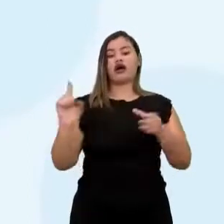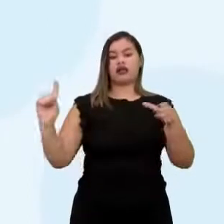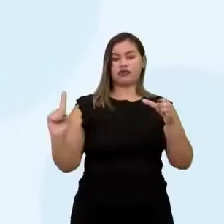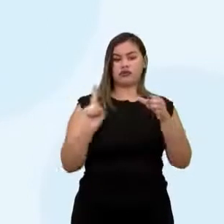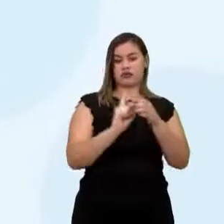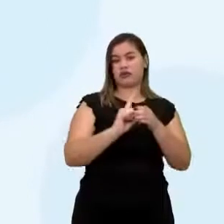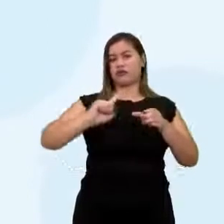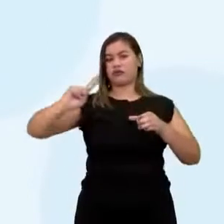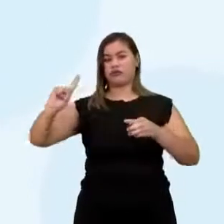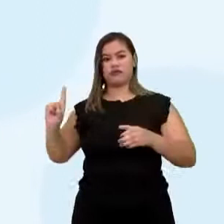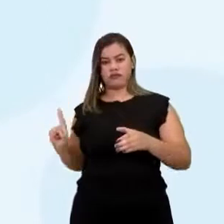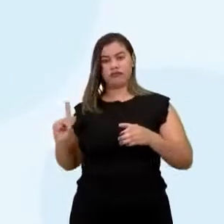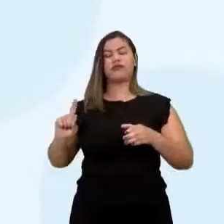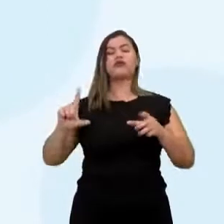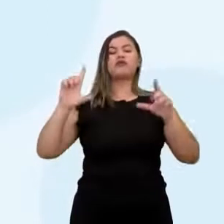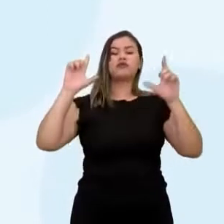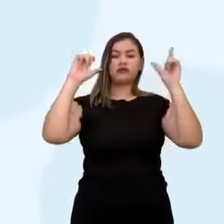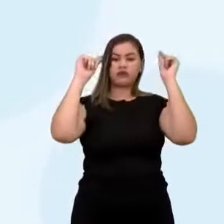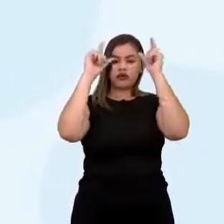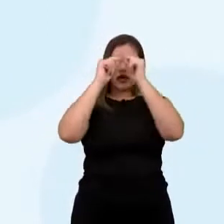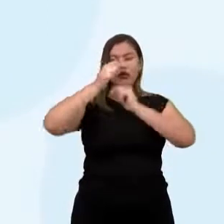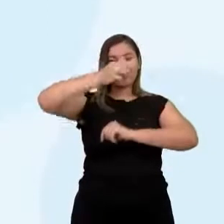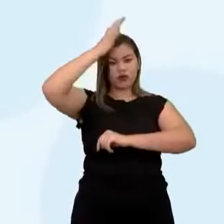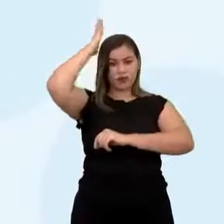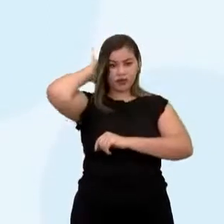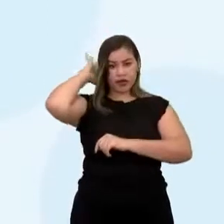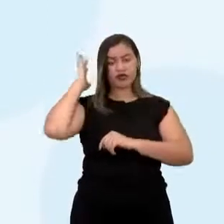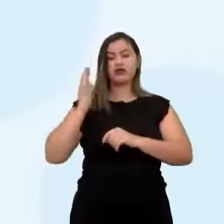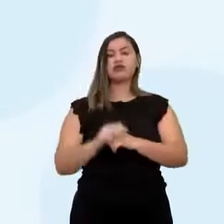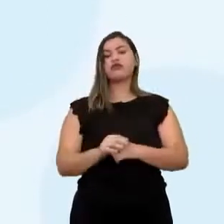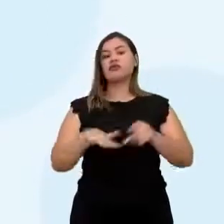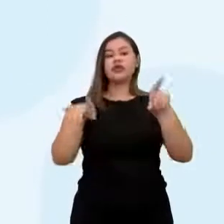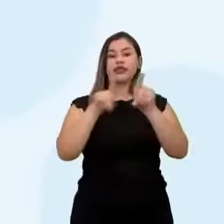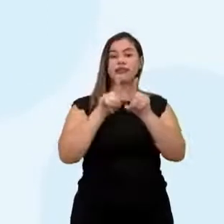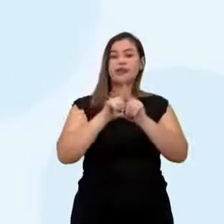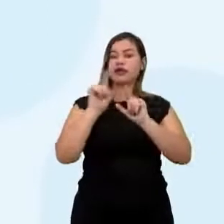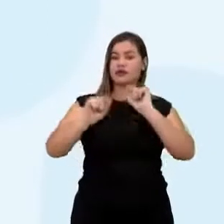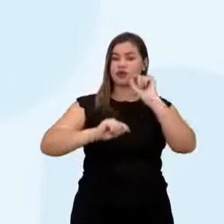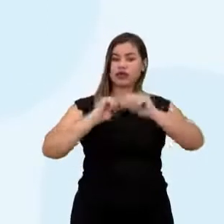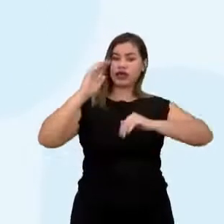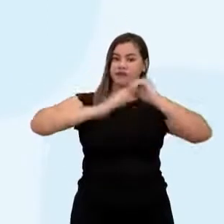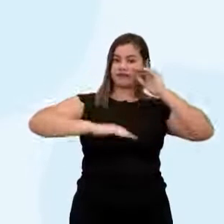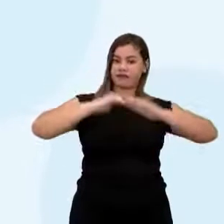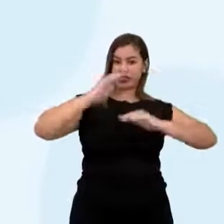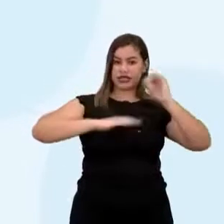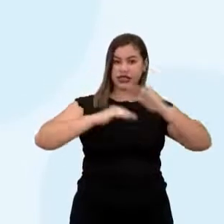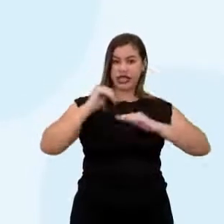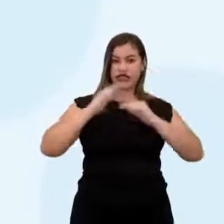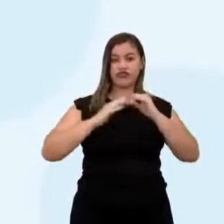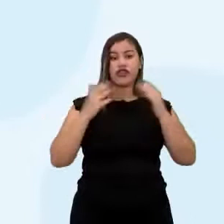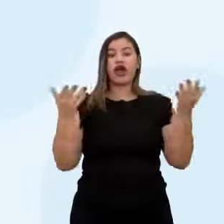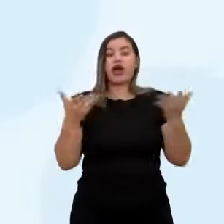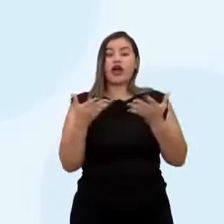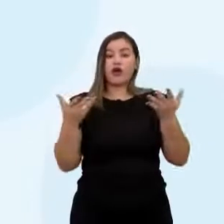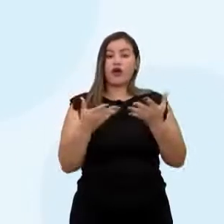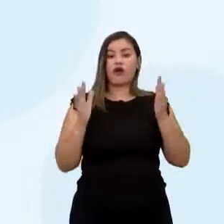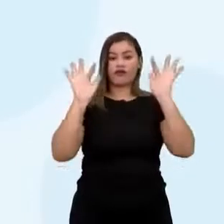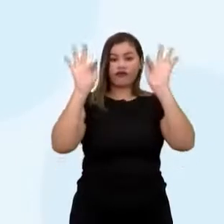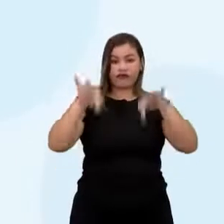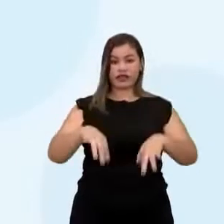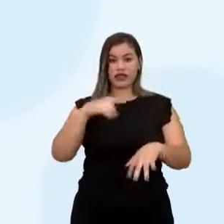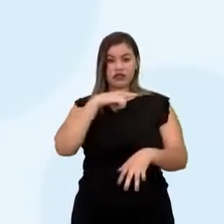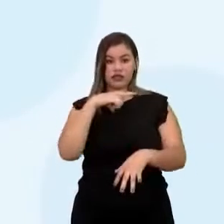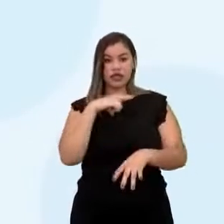lá no universo greco-romano e já travamos aqui esta parte da habilidade. E agora a gente está lá no finalzinho,